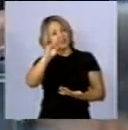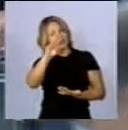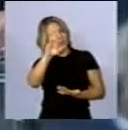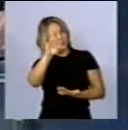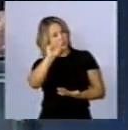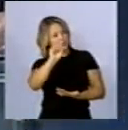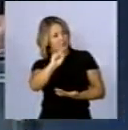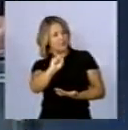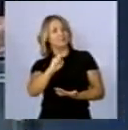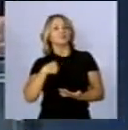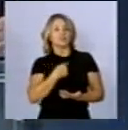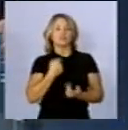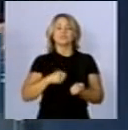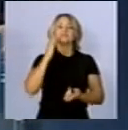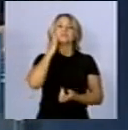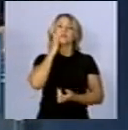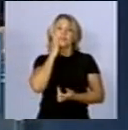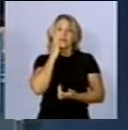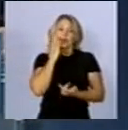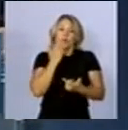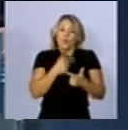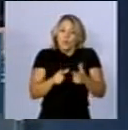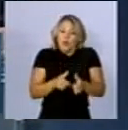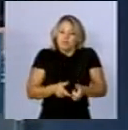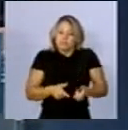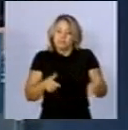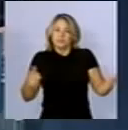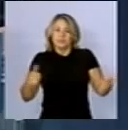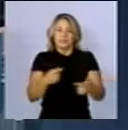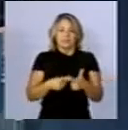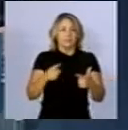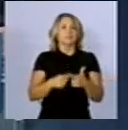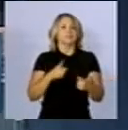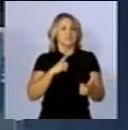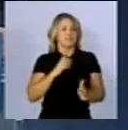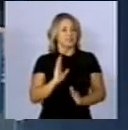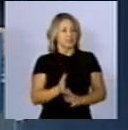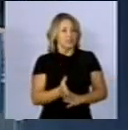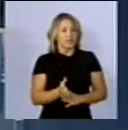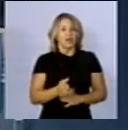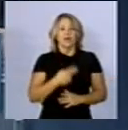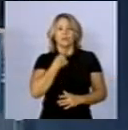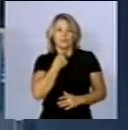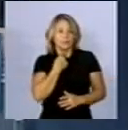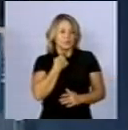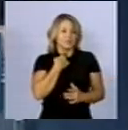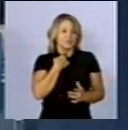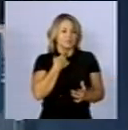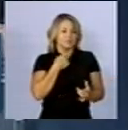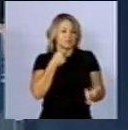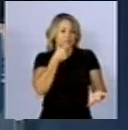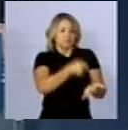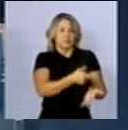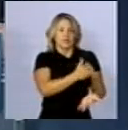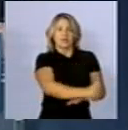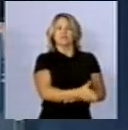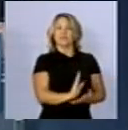eh a magnitude do problema que a gente tem, né, pra gente não superestimar alguma coisa.